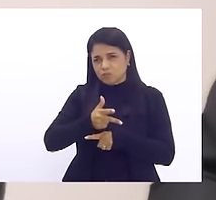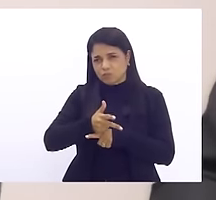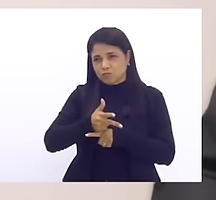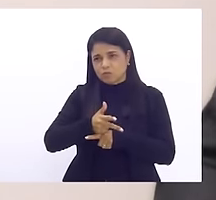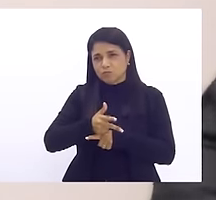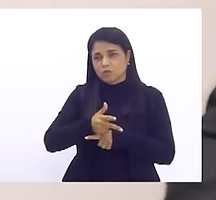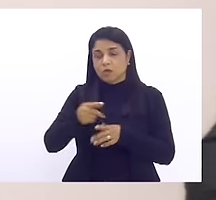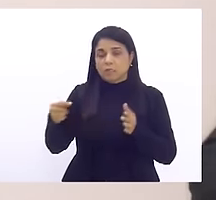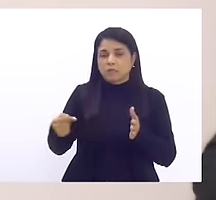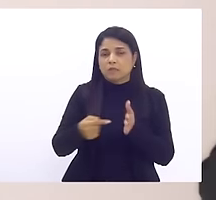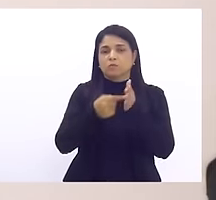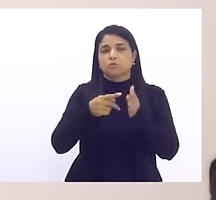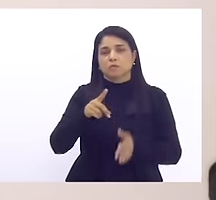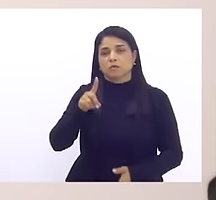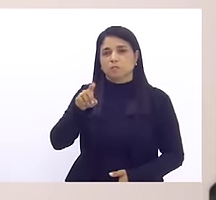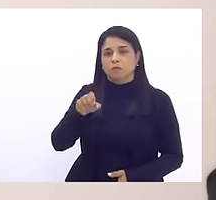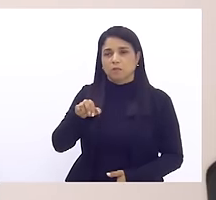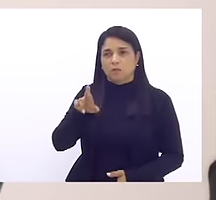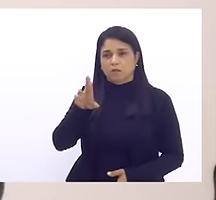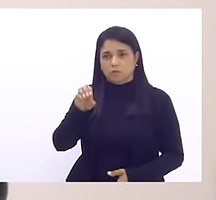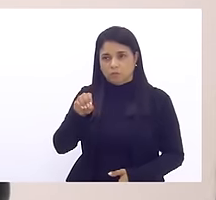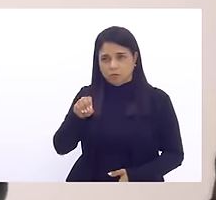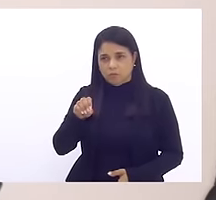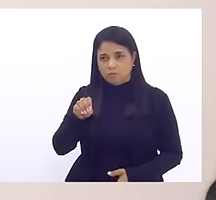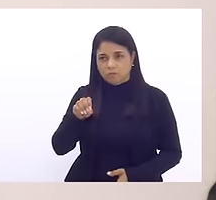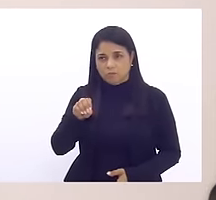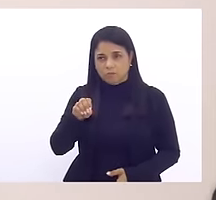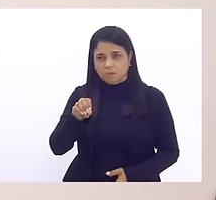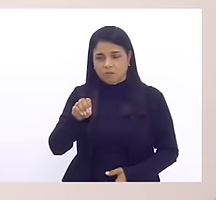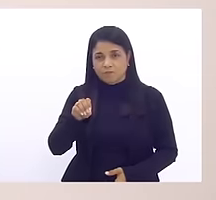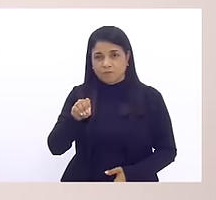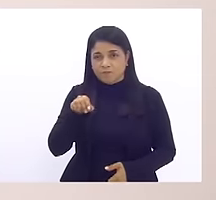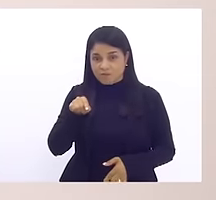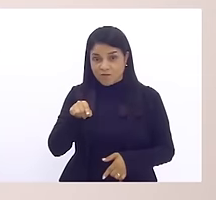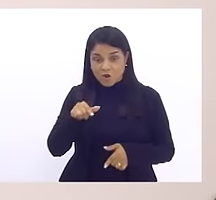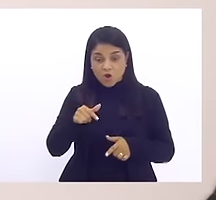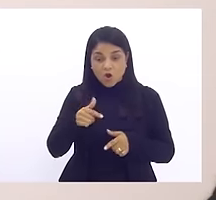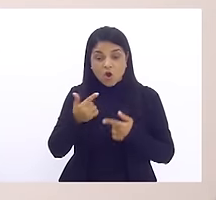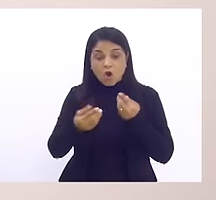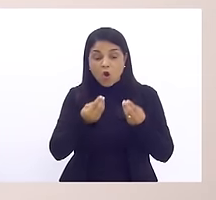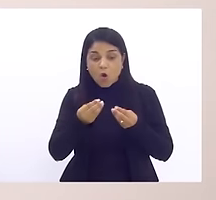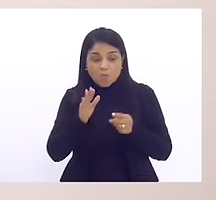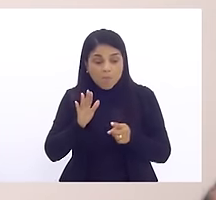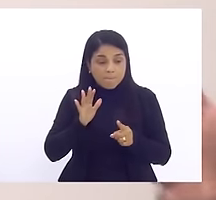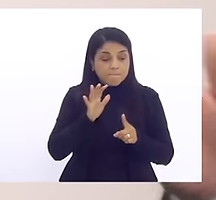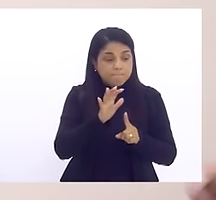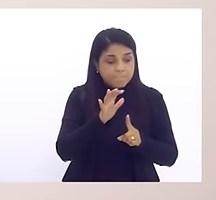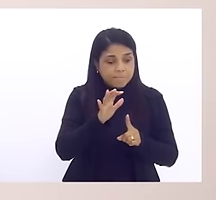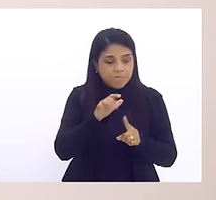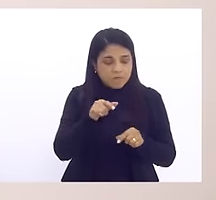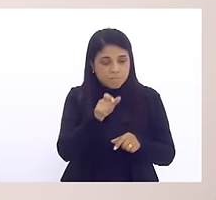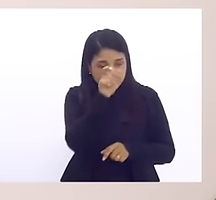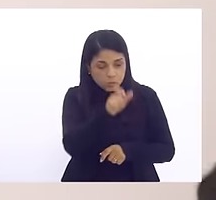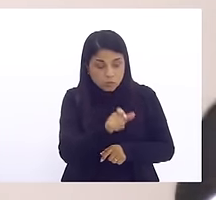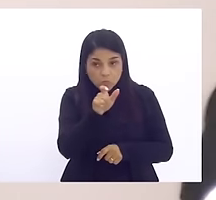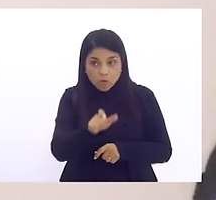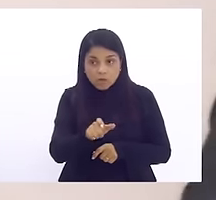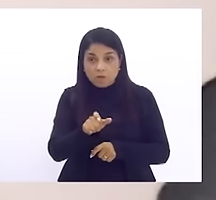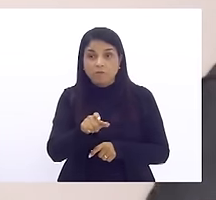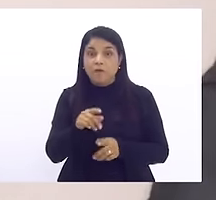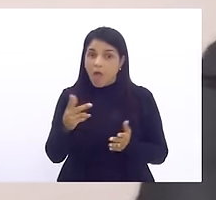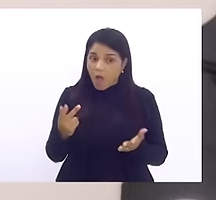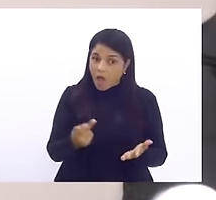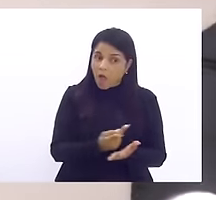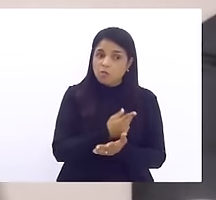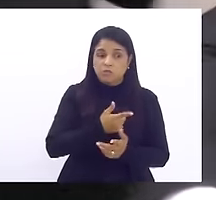todos eles denunciando dentro dessas operações abordando as pessoas na rua vai acontecer uma tragédia